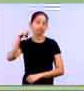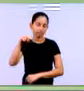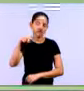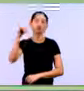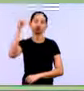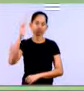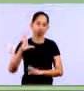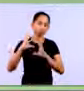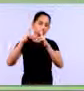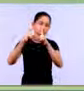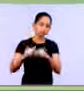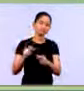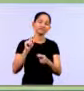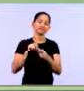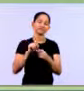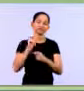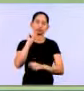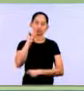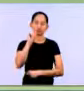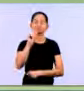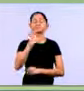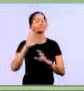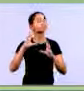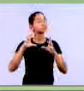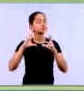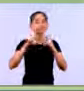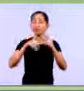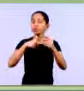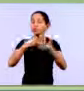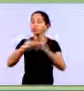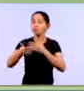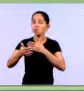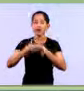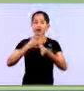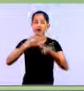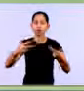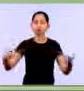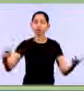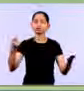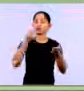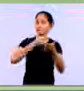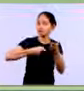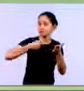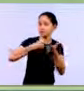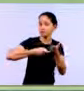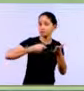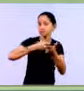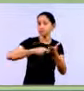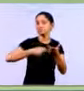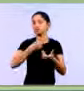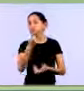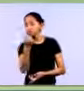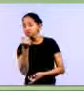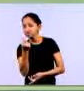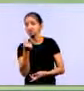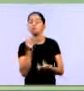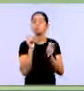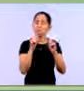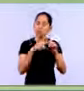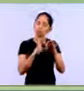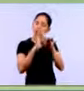define tributo é toda prestação pecuniária, ou seja, uma prestação em dinheiro, em